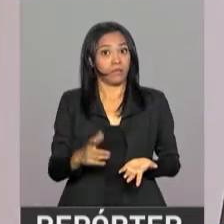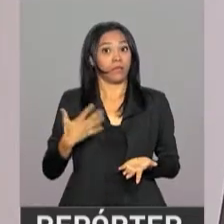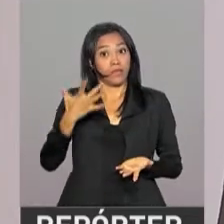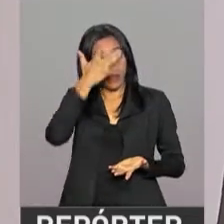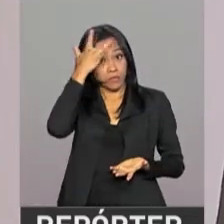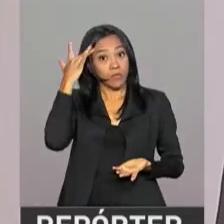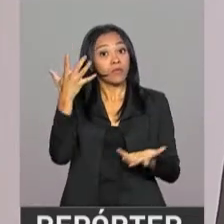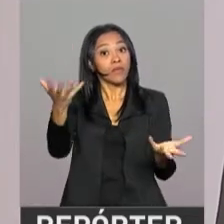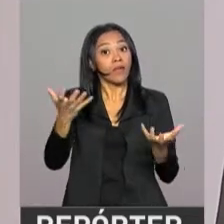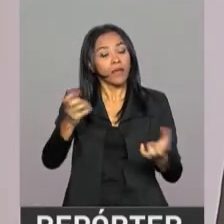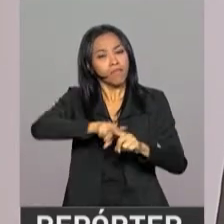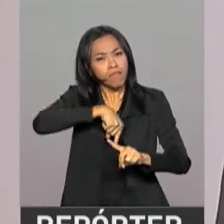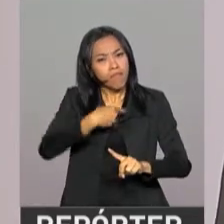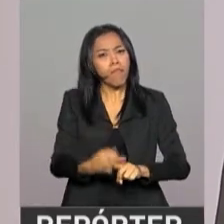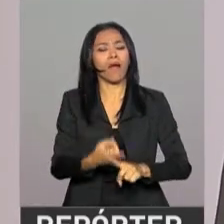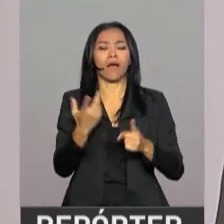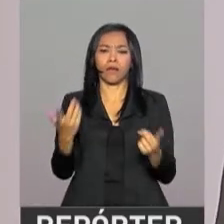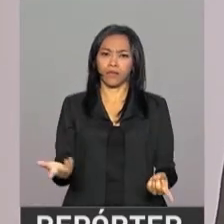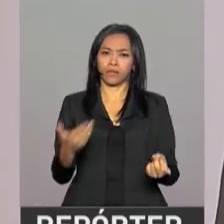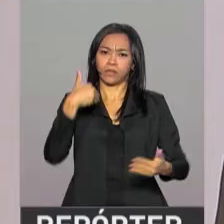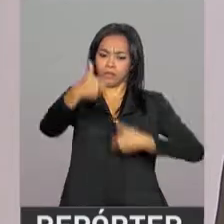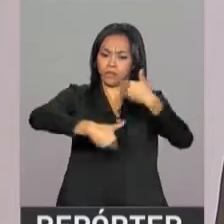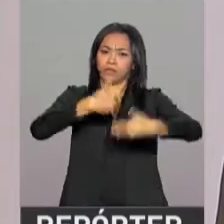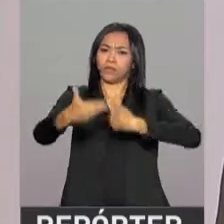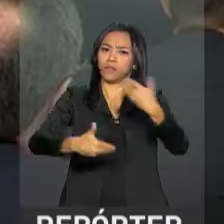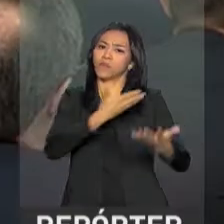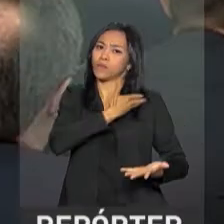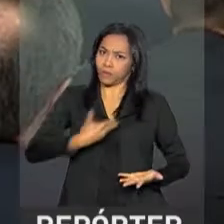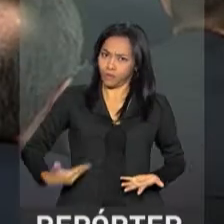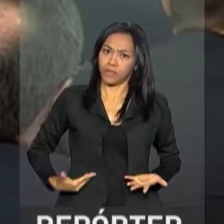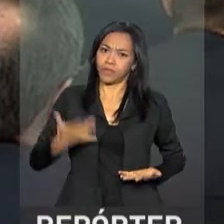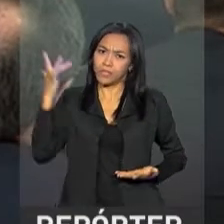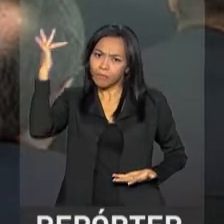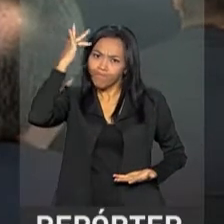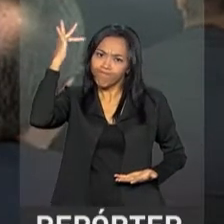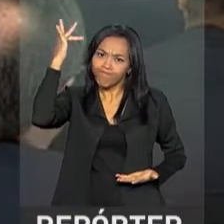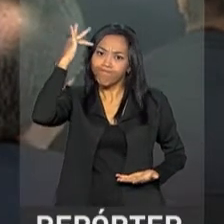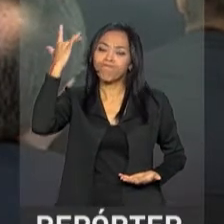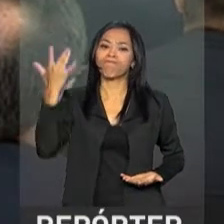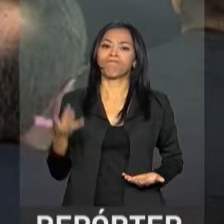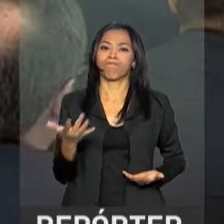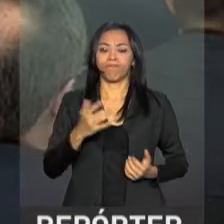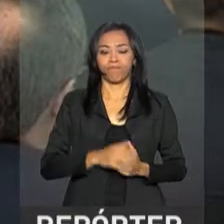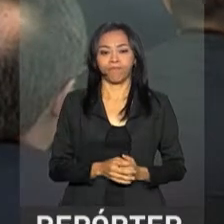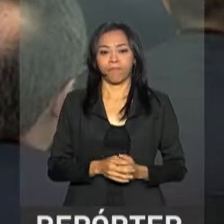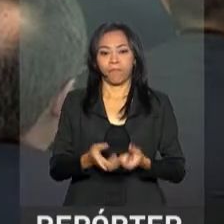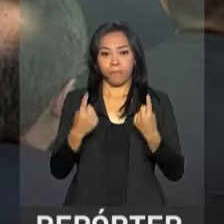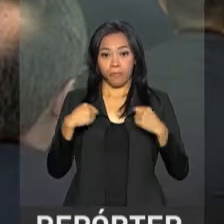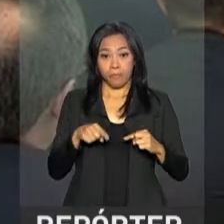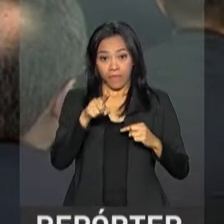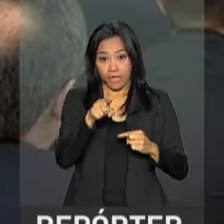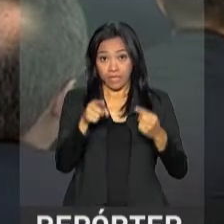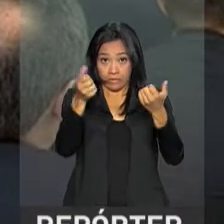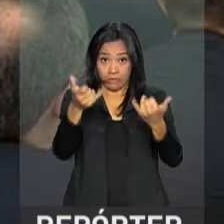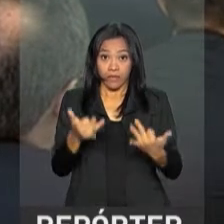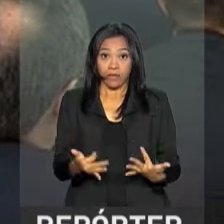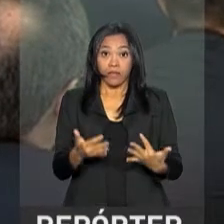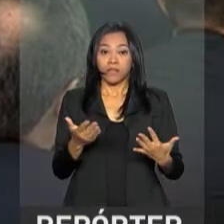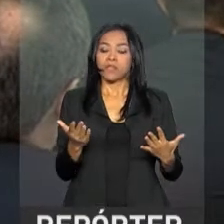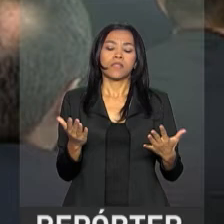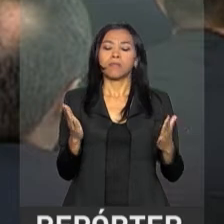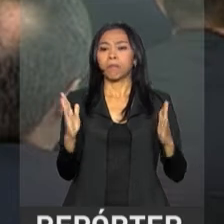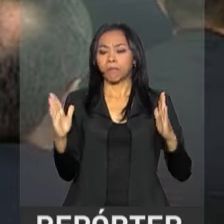cada vez mais serviços públicos de qualidade neste novo trecho do metrô de brasília já foi dito